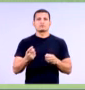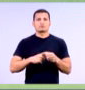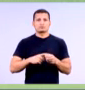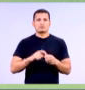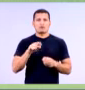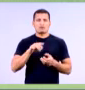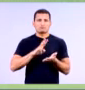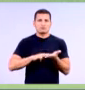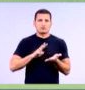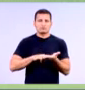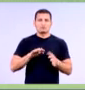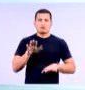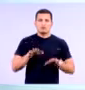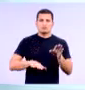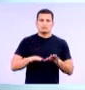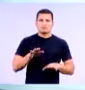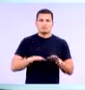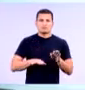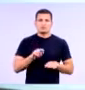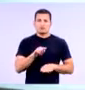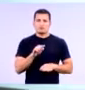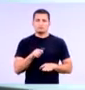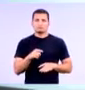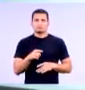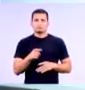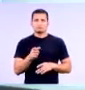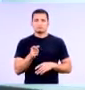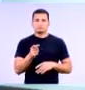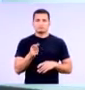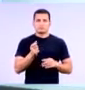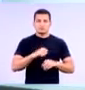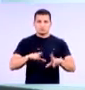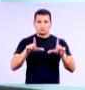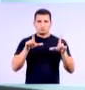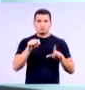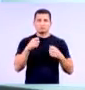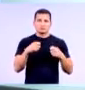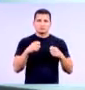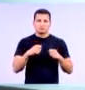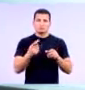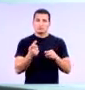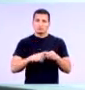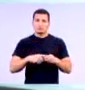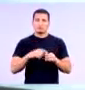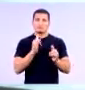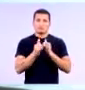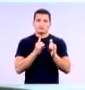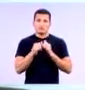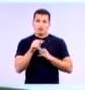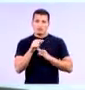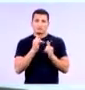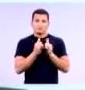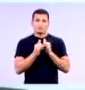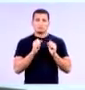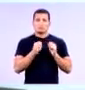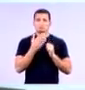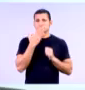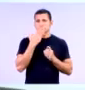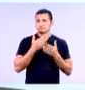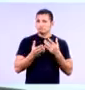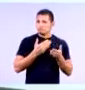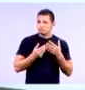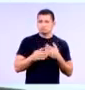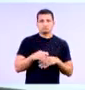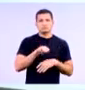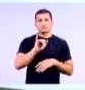Um método, às vezes, quando ele executa, ele precisa retornar alguma informação. Essa informação pode ser de qualquer tipo, pode ser uma informação